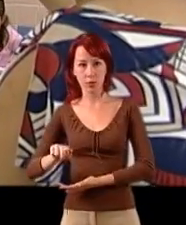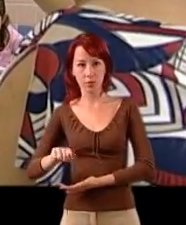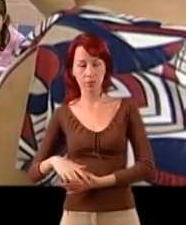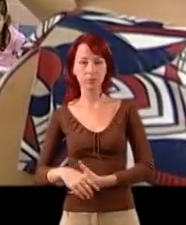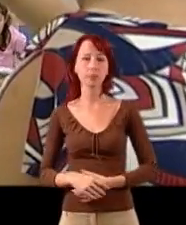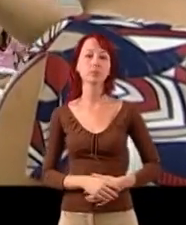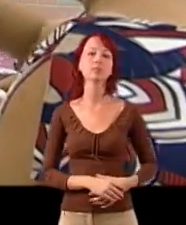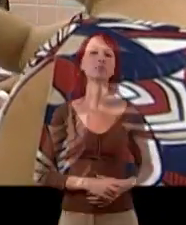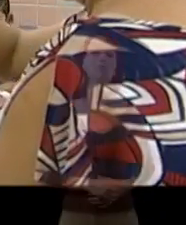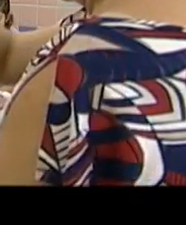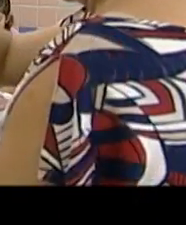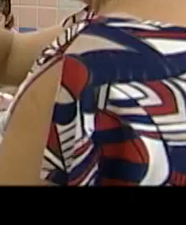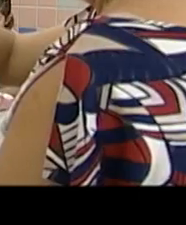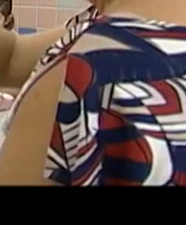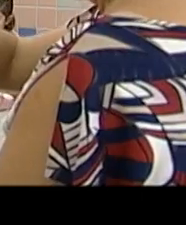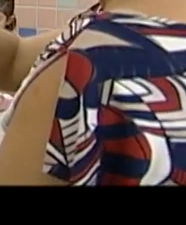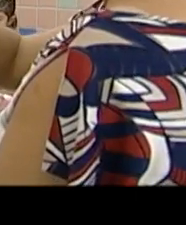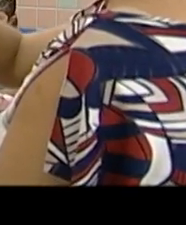C